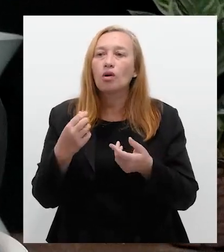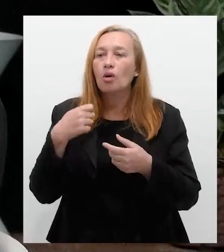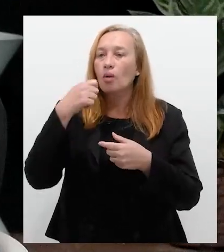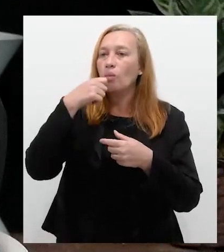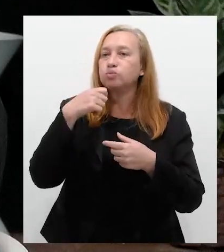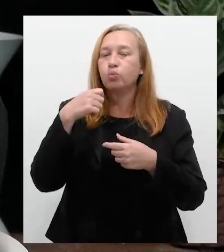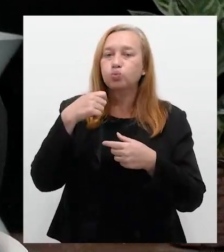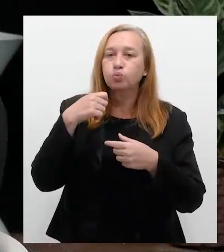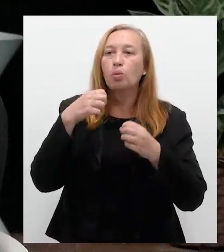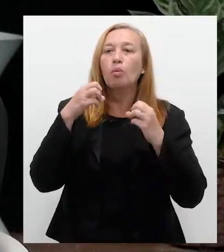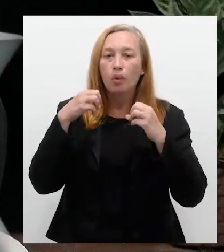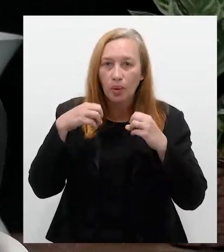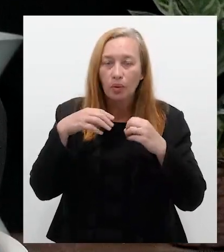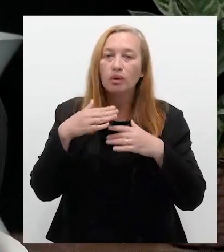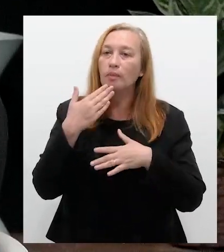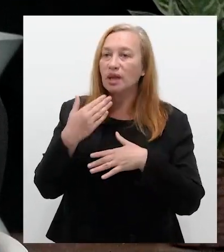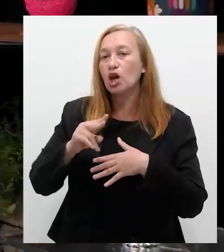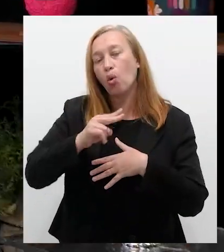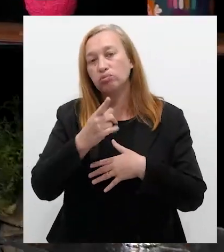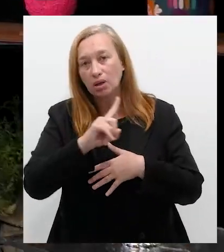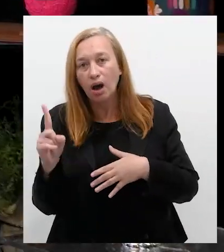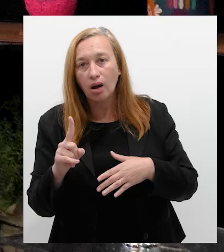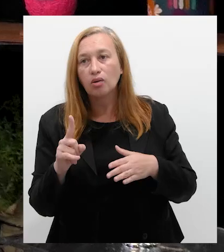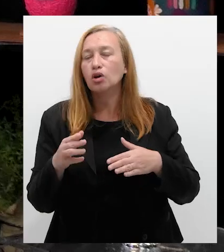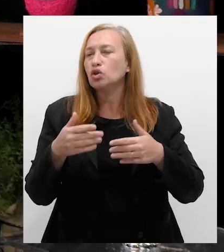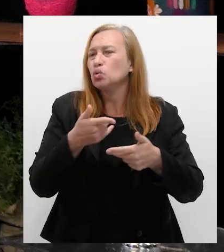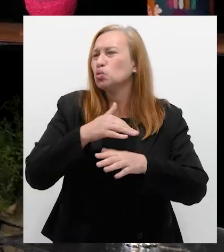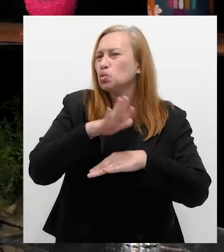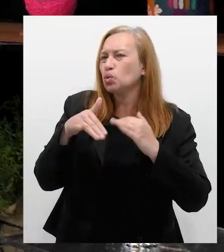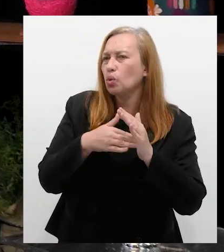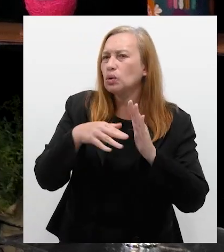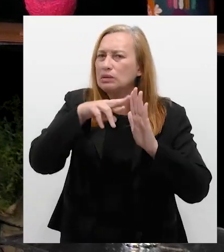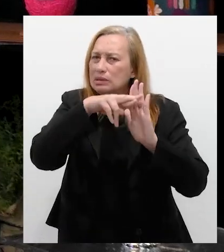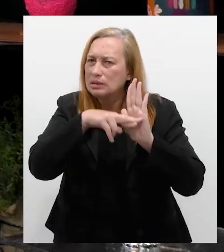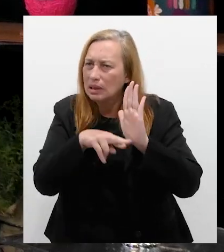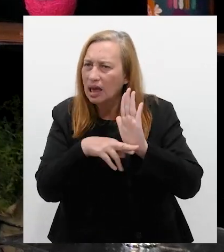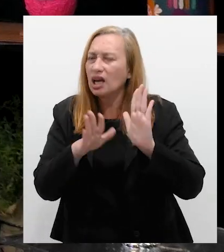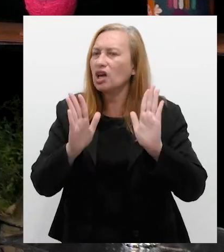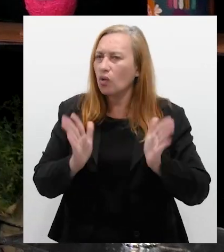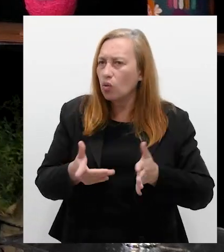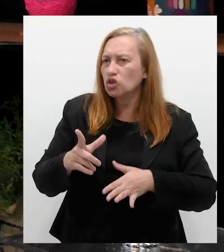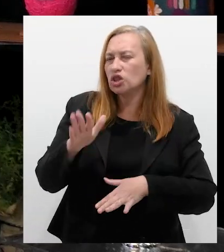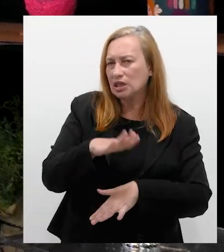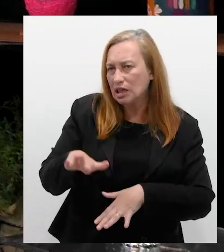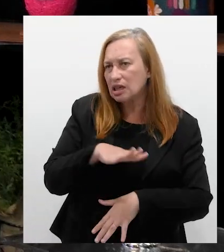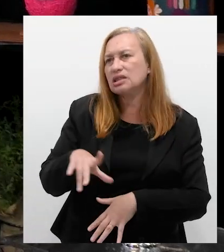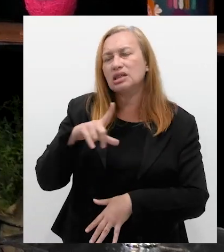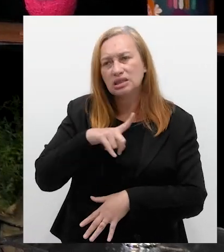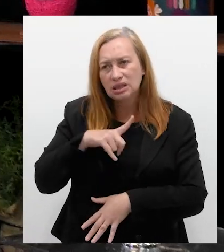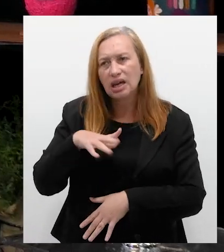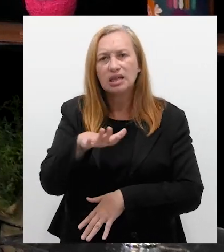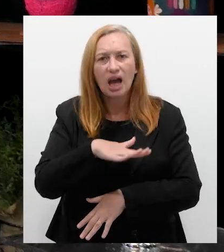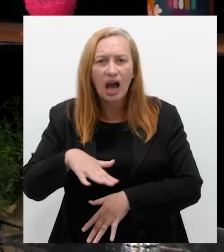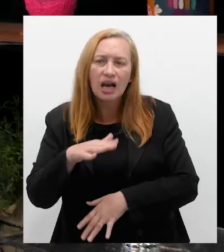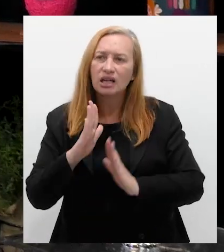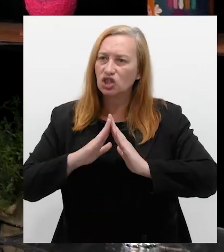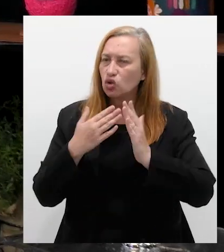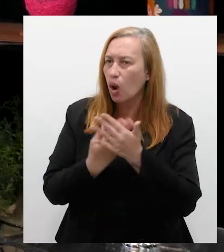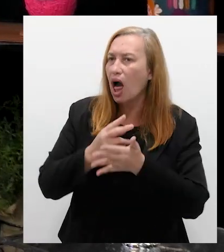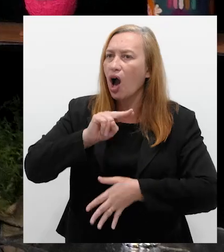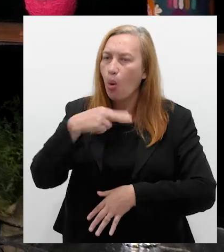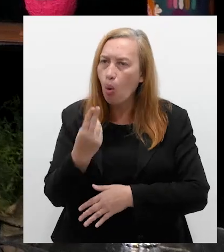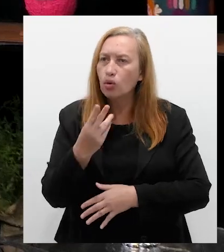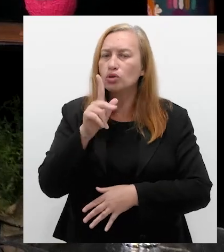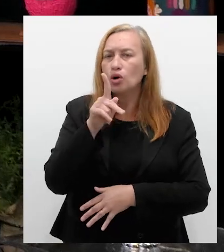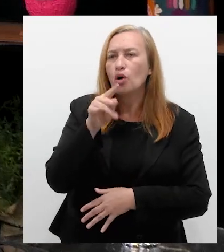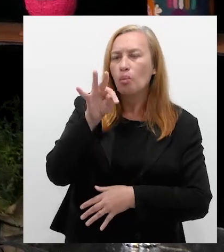bochecha quando forem indicadas ou não, ou, enfim, toda essa instrução que hoje essas crianças têm na unidade escolar, ou até